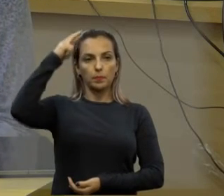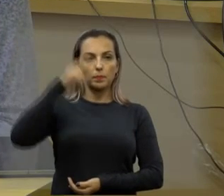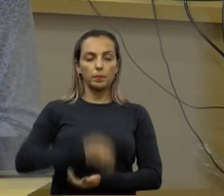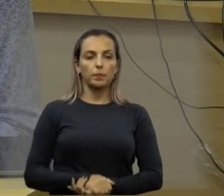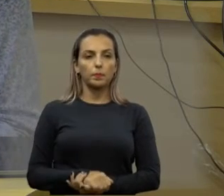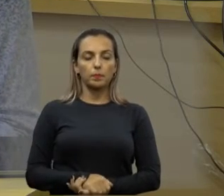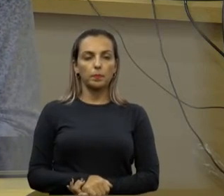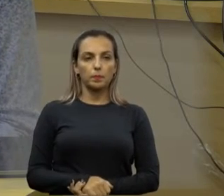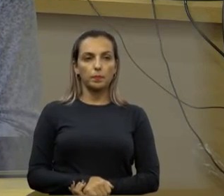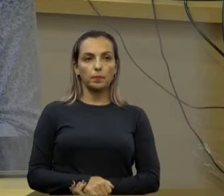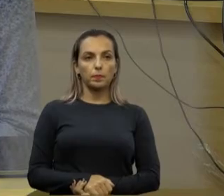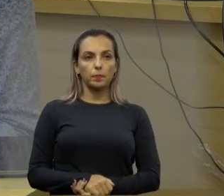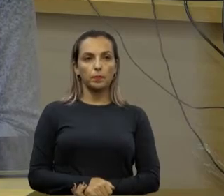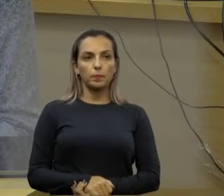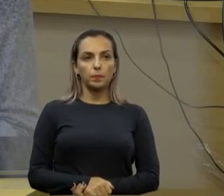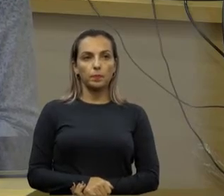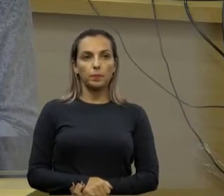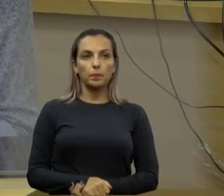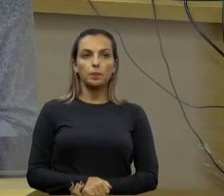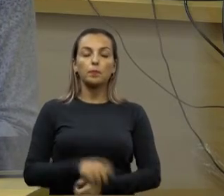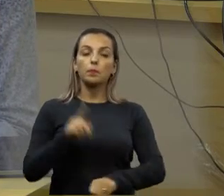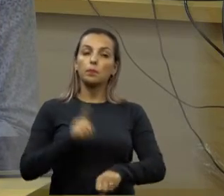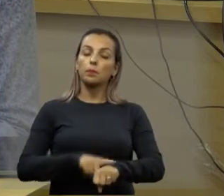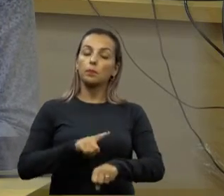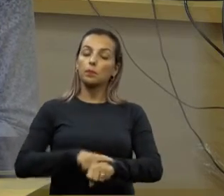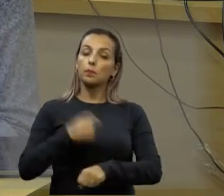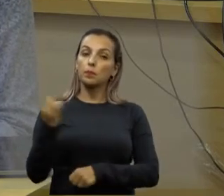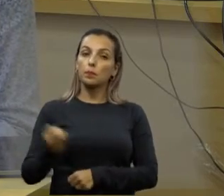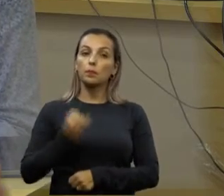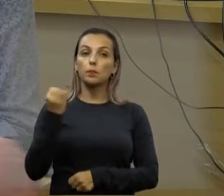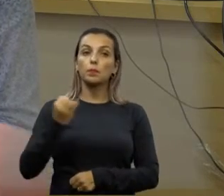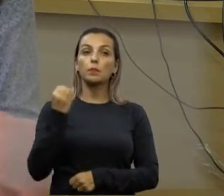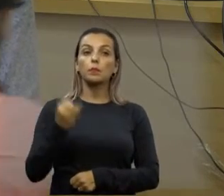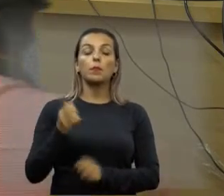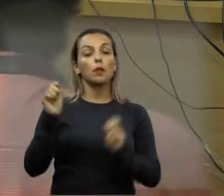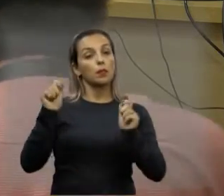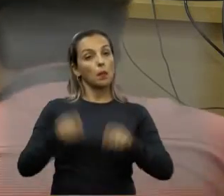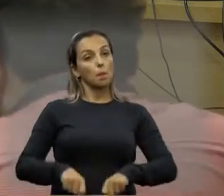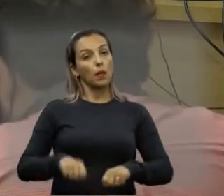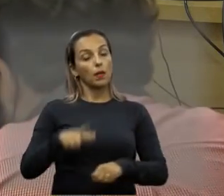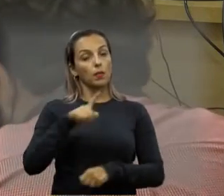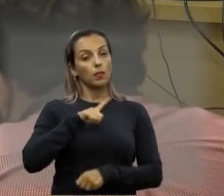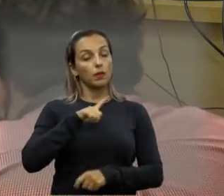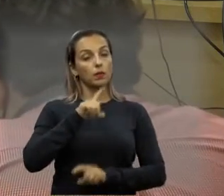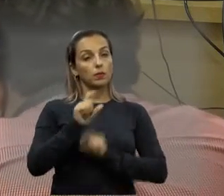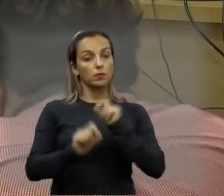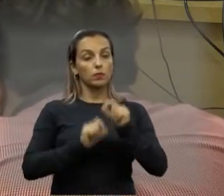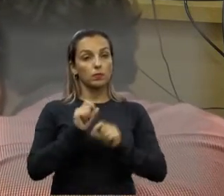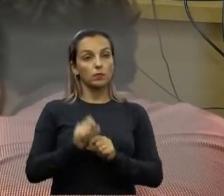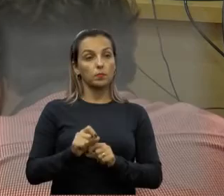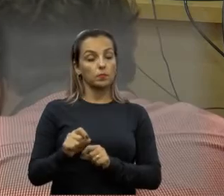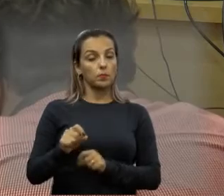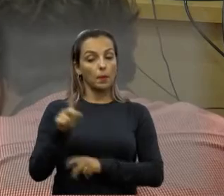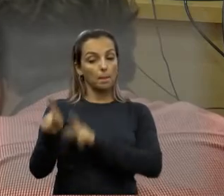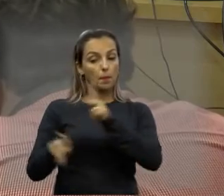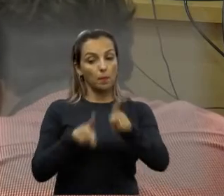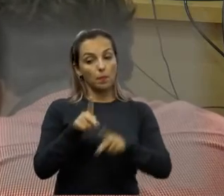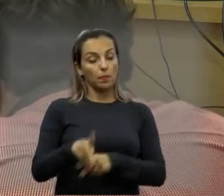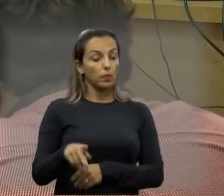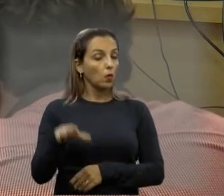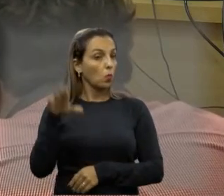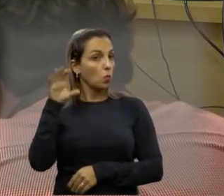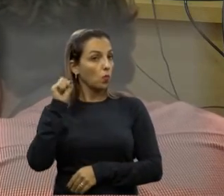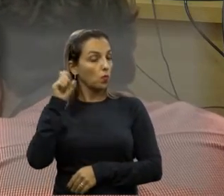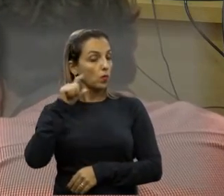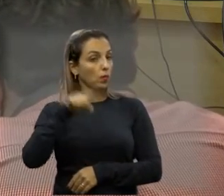acho importantíssimo esse tempo né que nós estamos aqui nessa vista para que possa realmente ter servido a população é